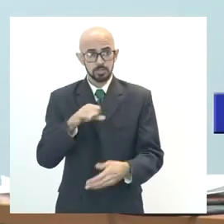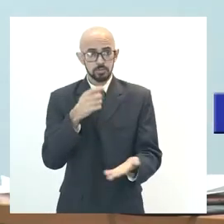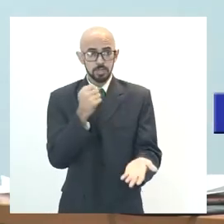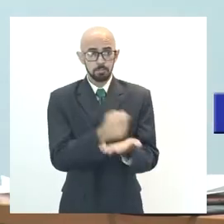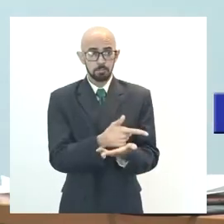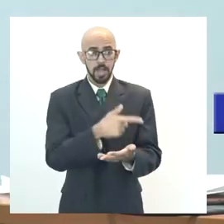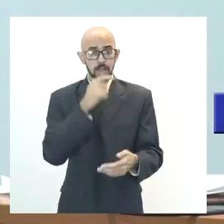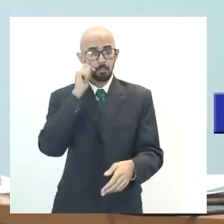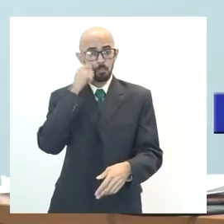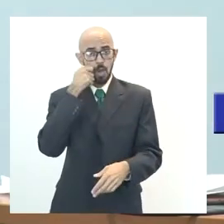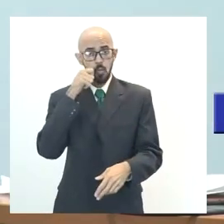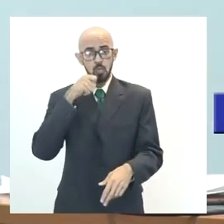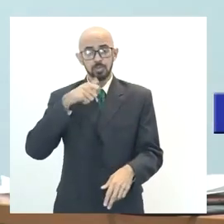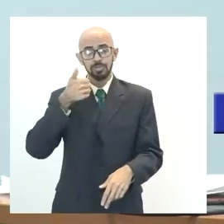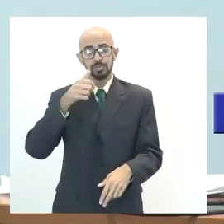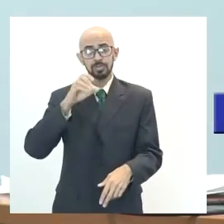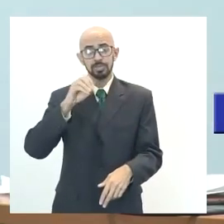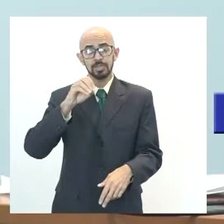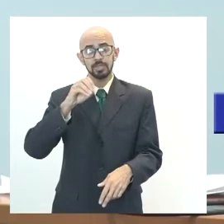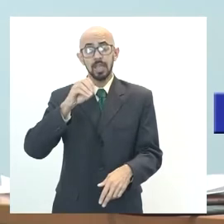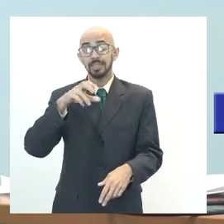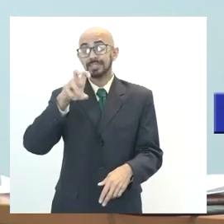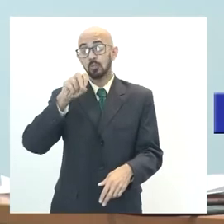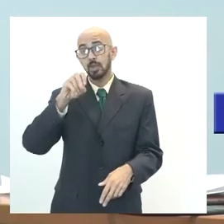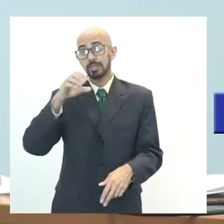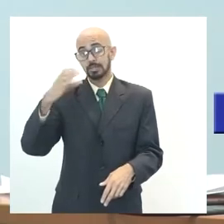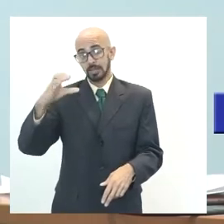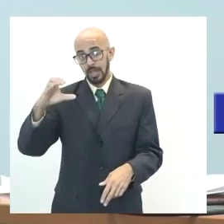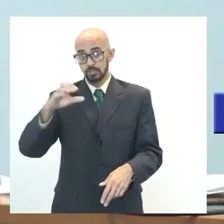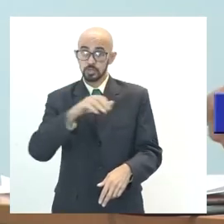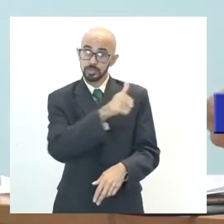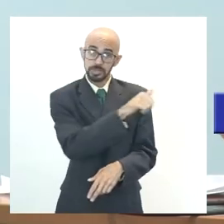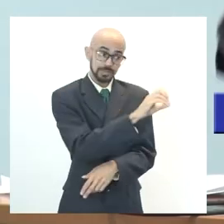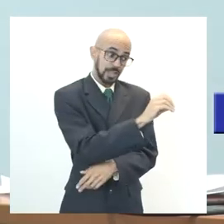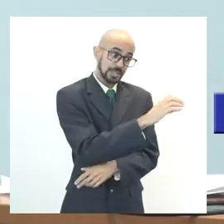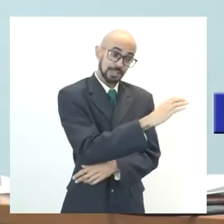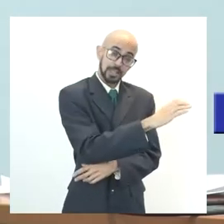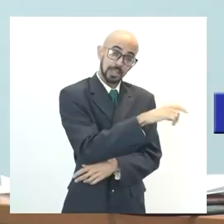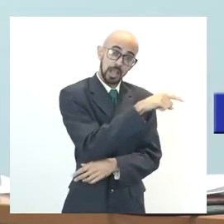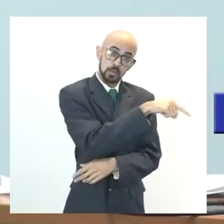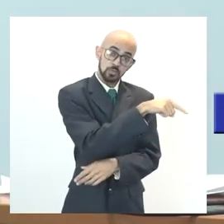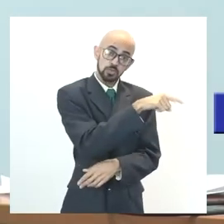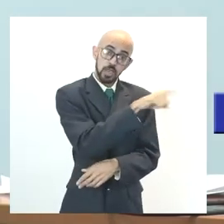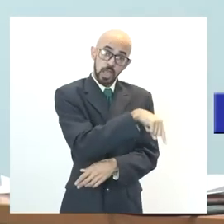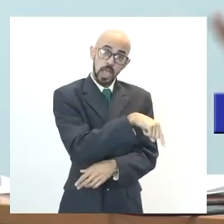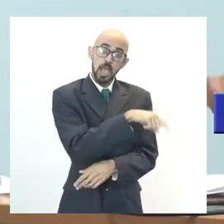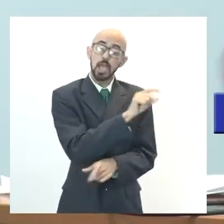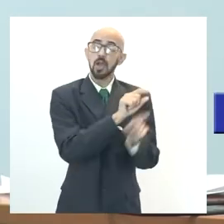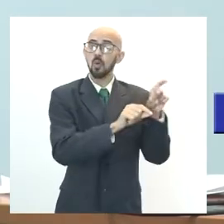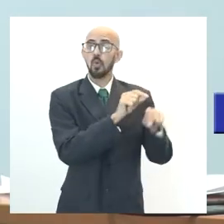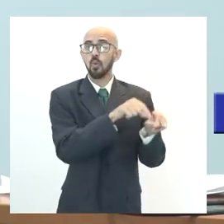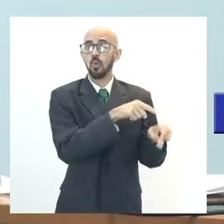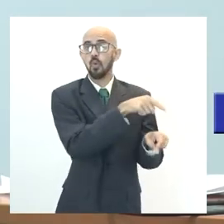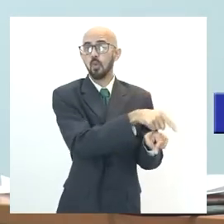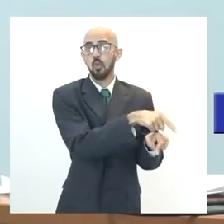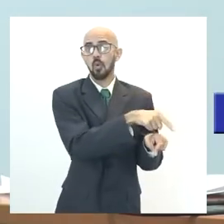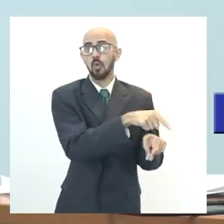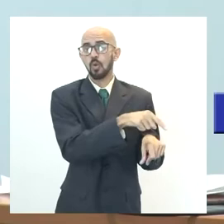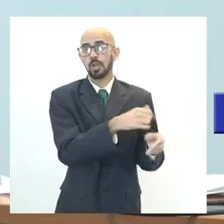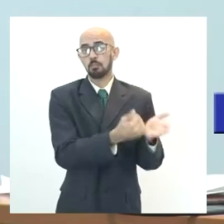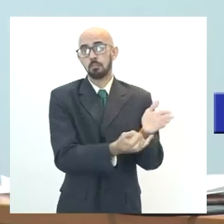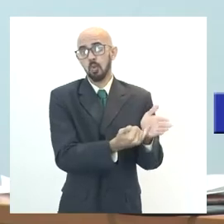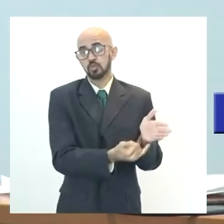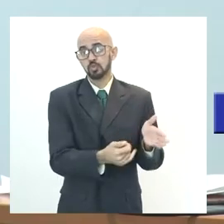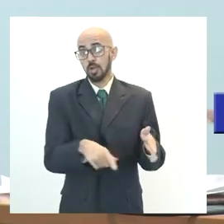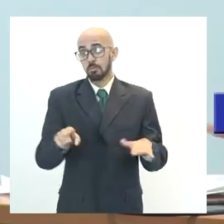50 centavo sei lá dez centavos de imposto O Rico e o Pobre paga ou menos mas o povo está pagando proporcionalmente demais porque ele ganha menos